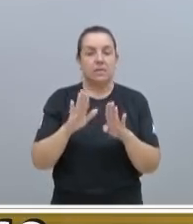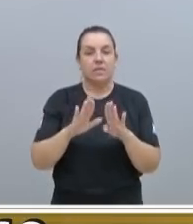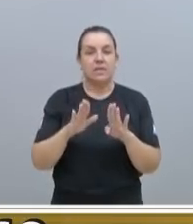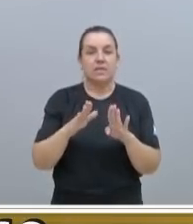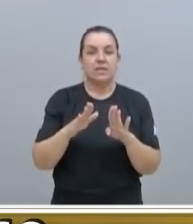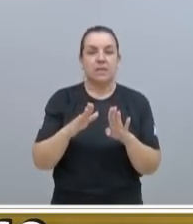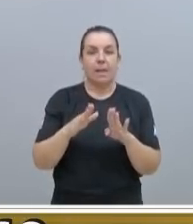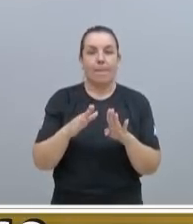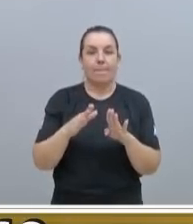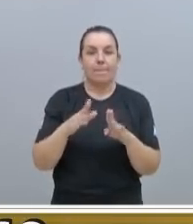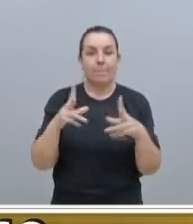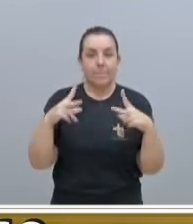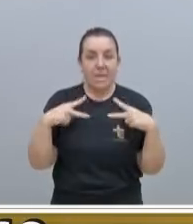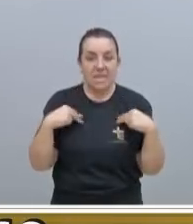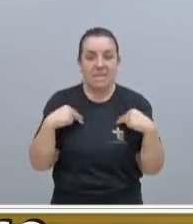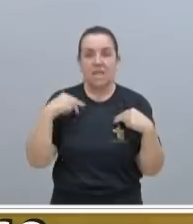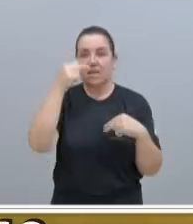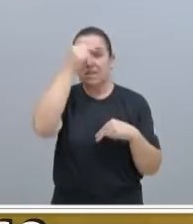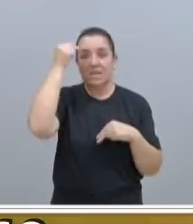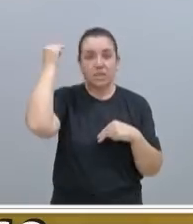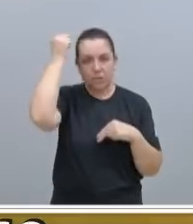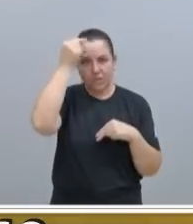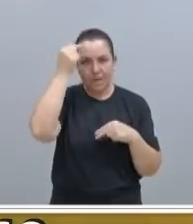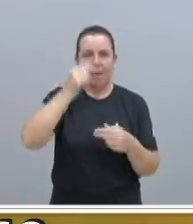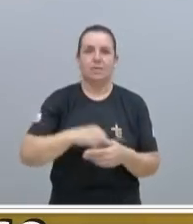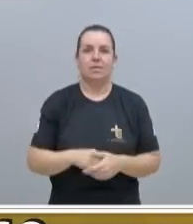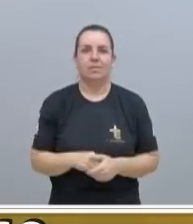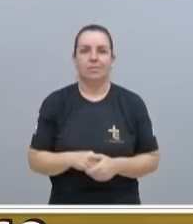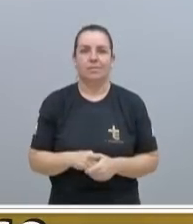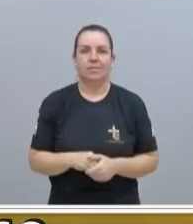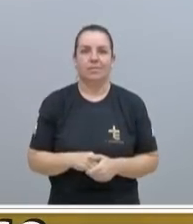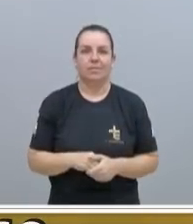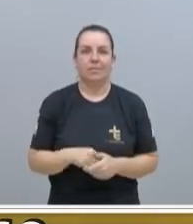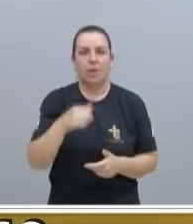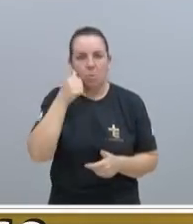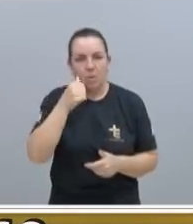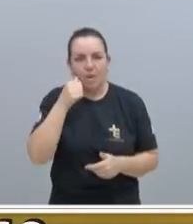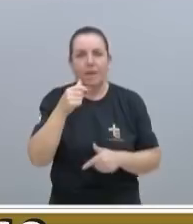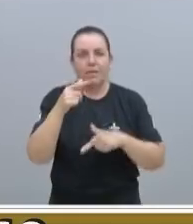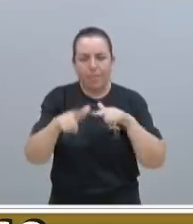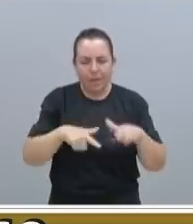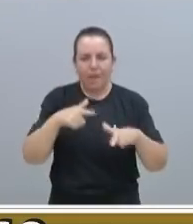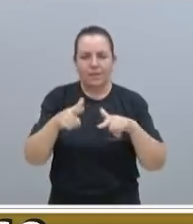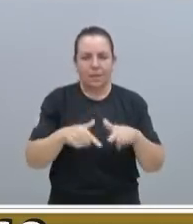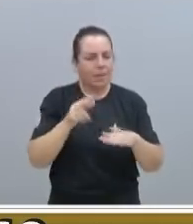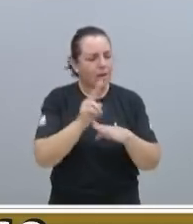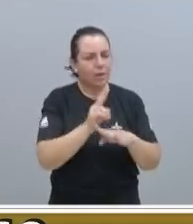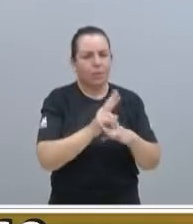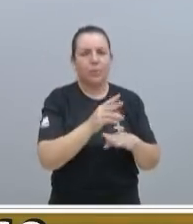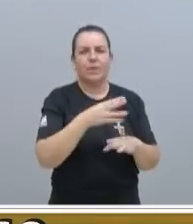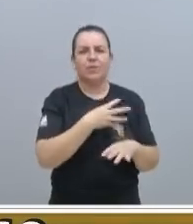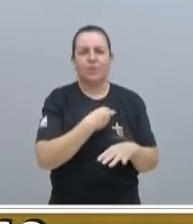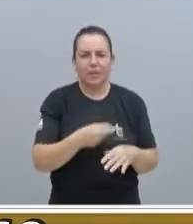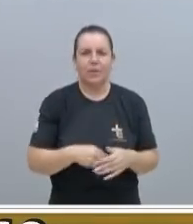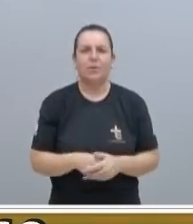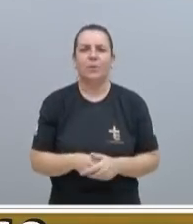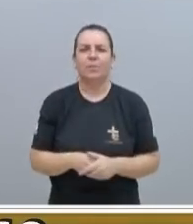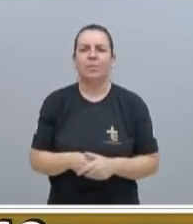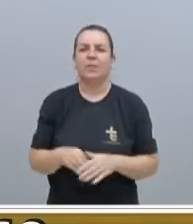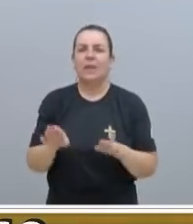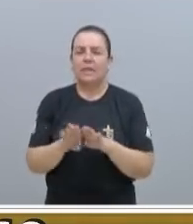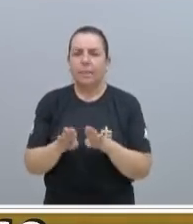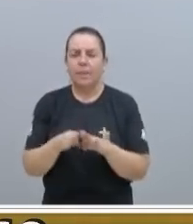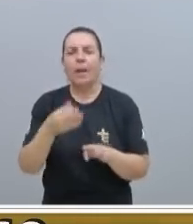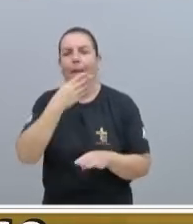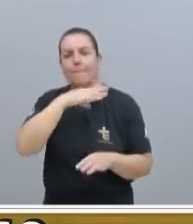família dos pais e aqui lembra do pai de santa teresinha do menino jesus